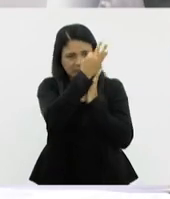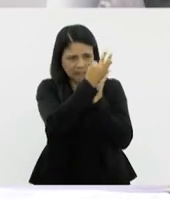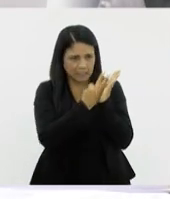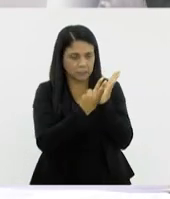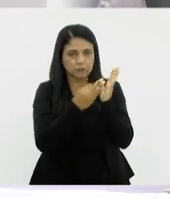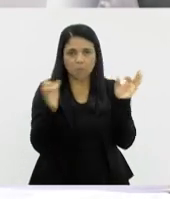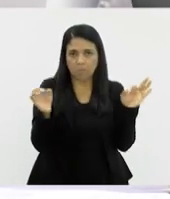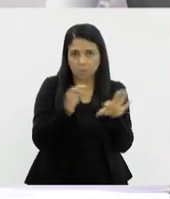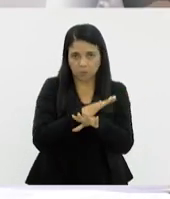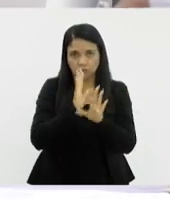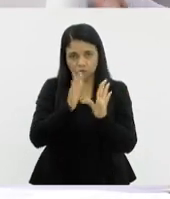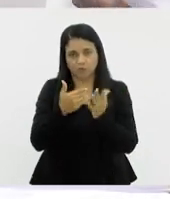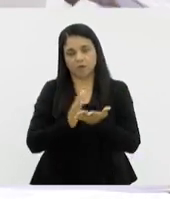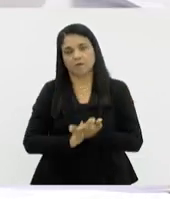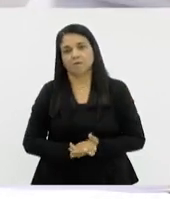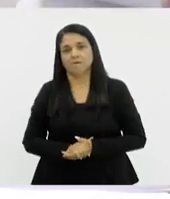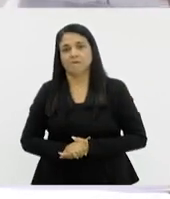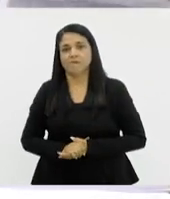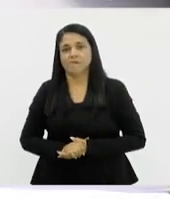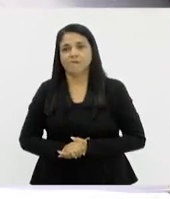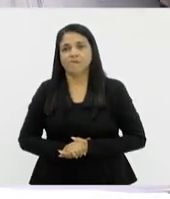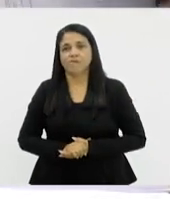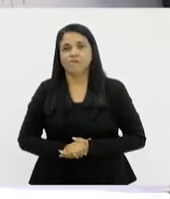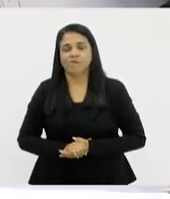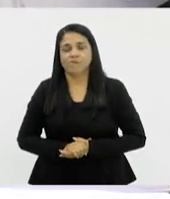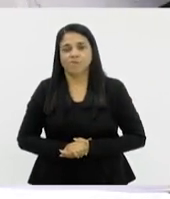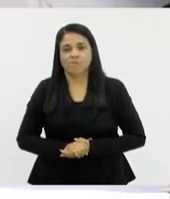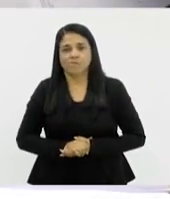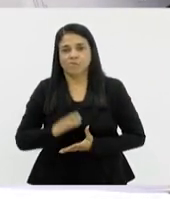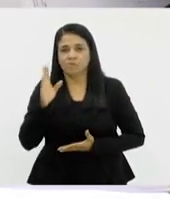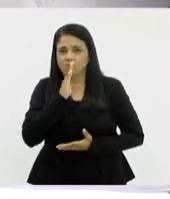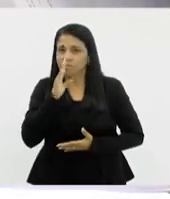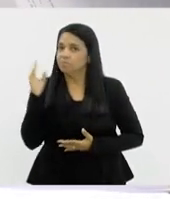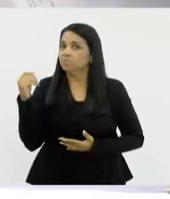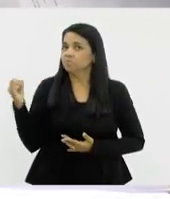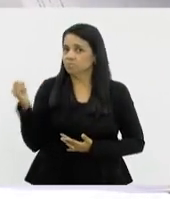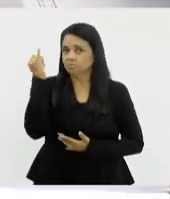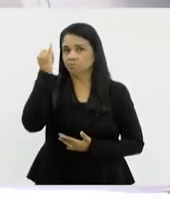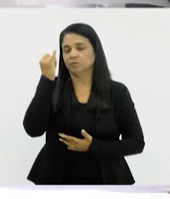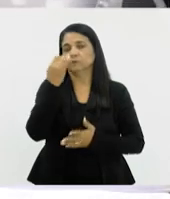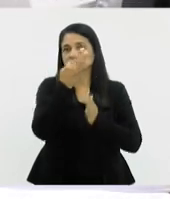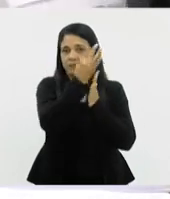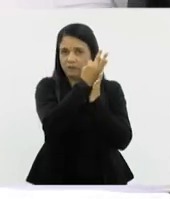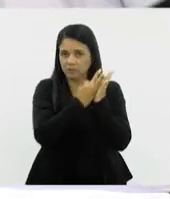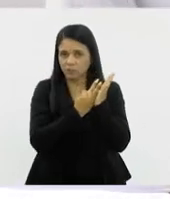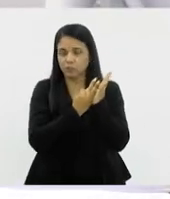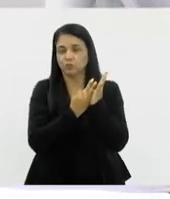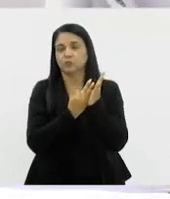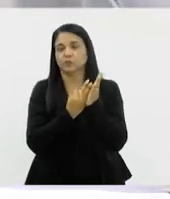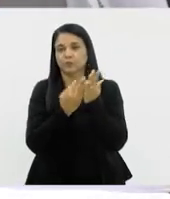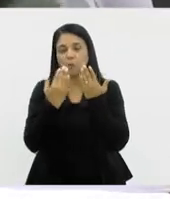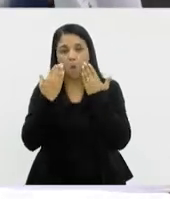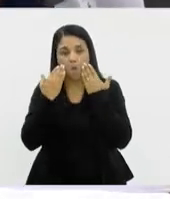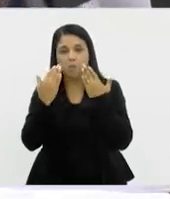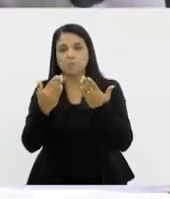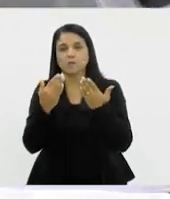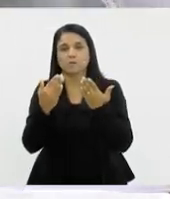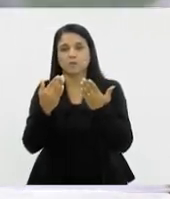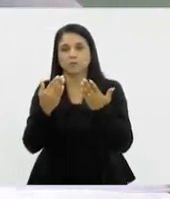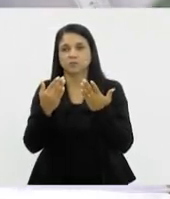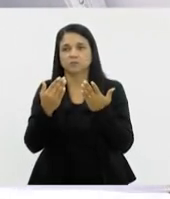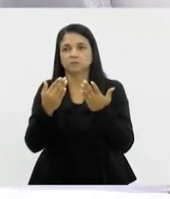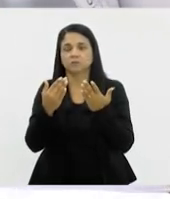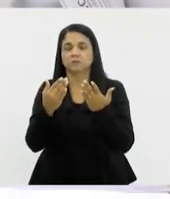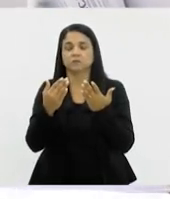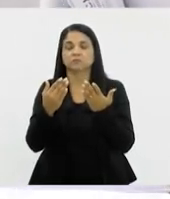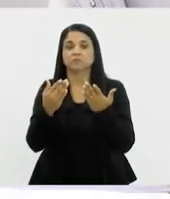Já está pronto o texto. Fazer tão logo. Importante E aqui publicamente... Como panfletagem, então. Não,